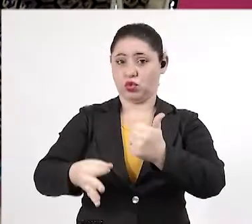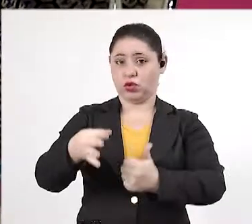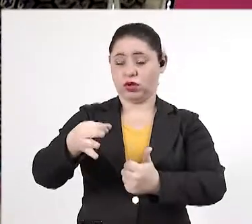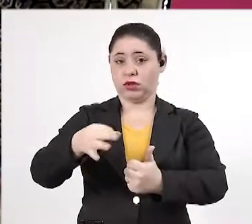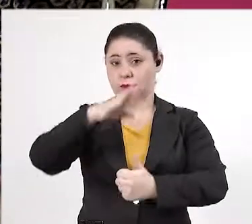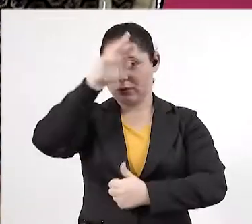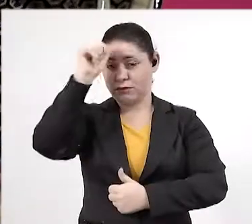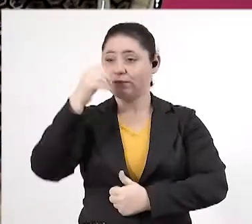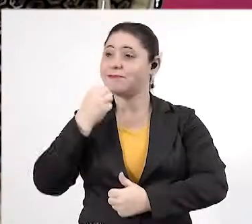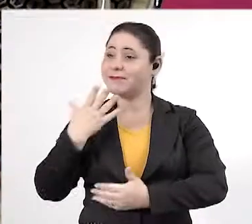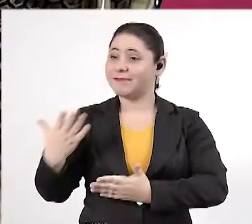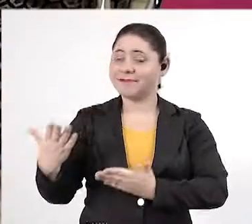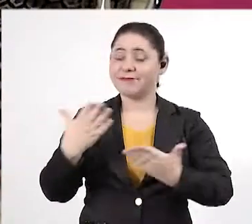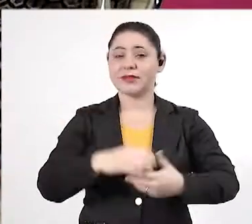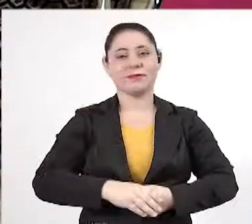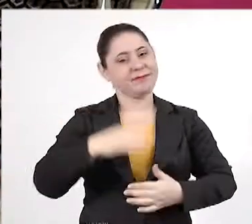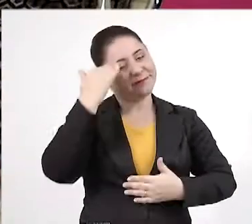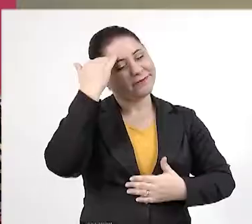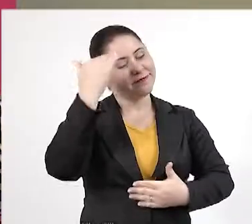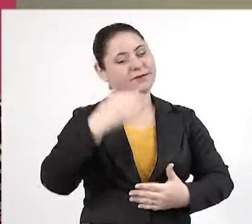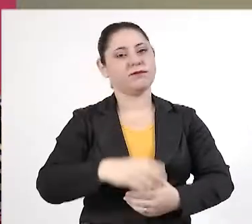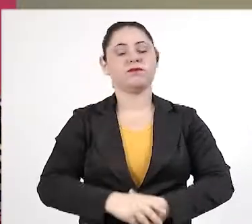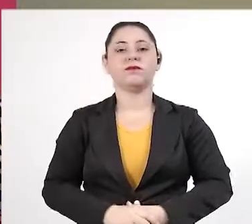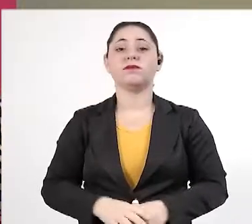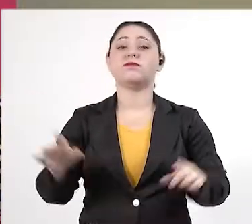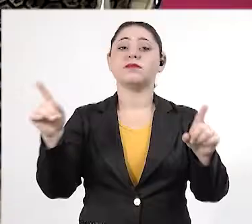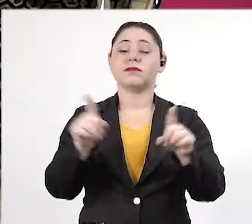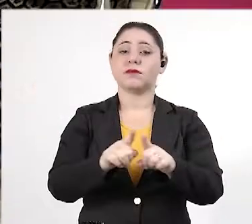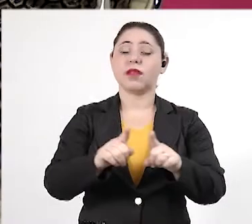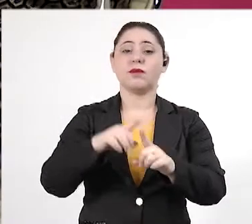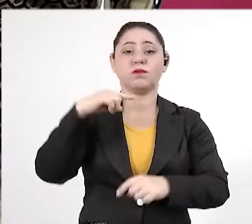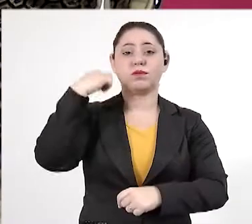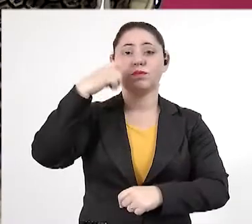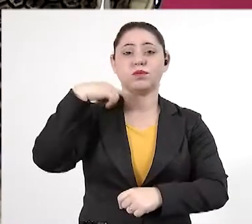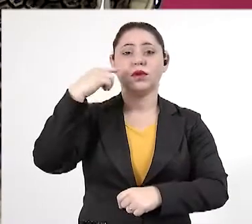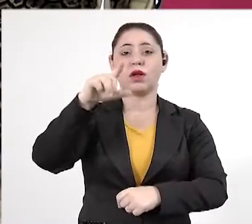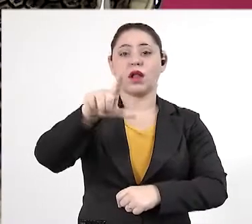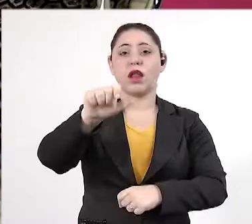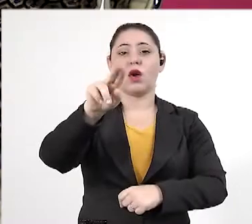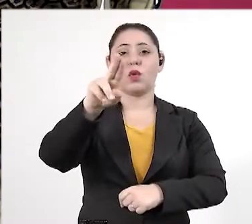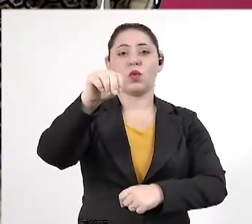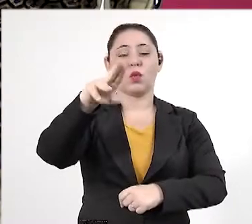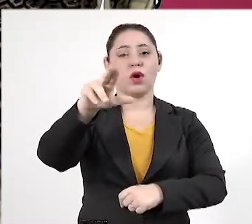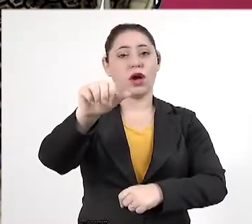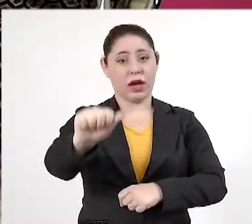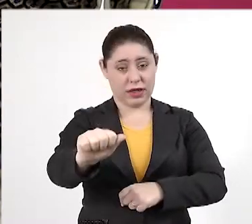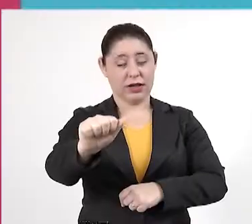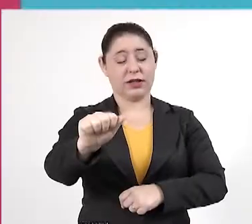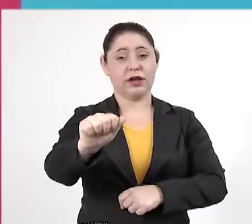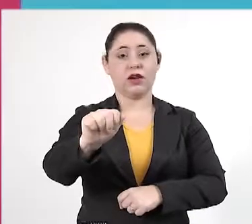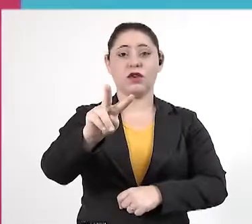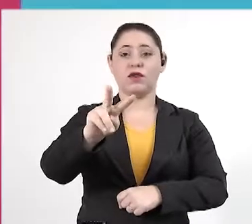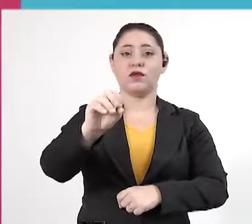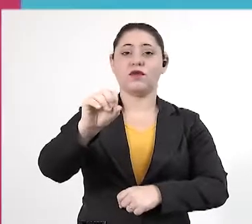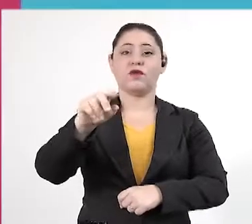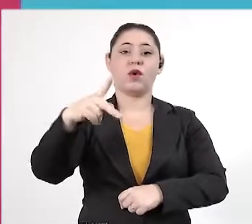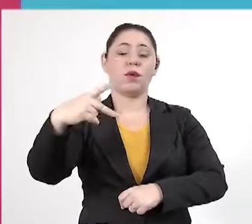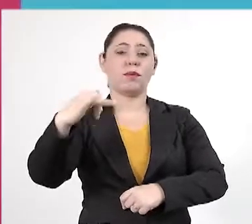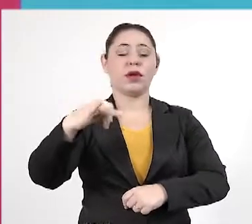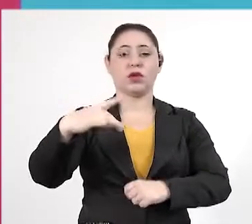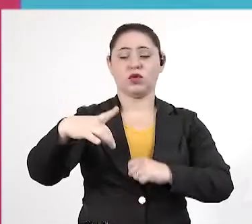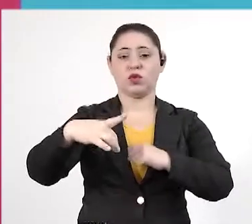Grosso do Sul. Seja muito bem-vinda, obrigada. Obrigada. E também a advogada Lauane Braz Andrekovski